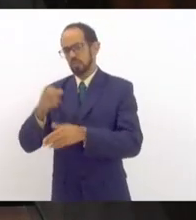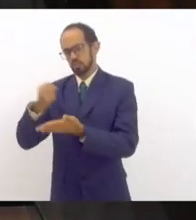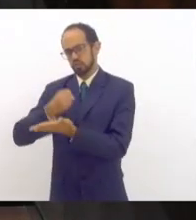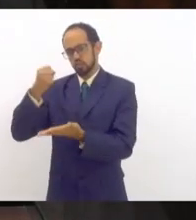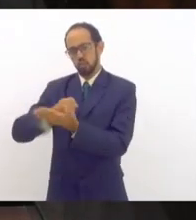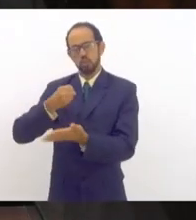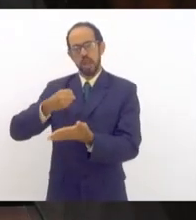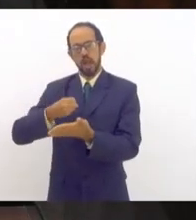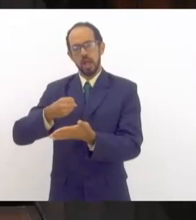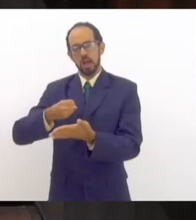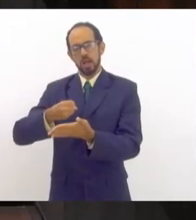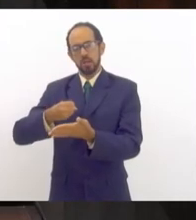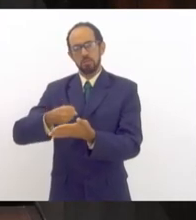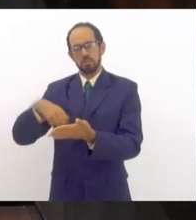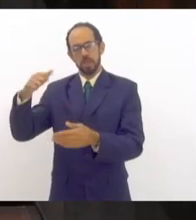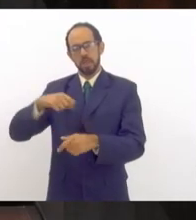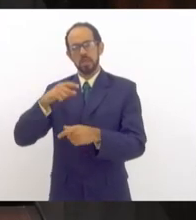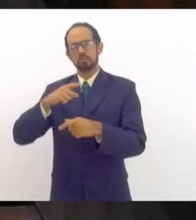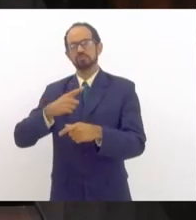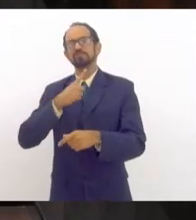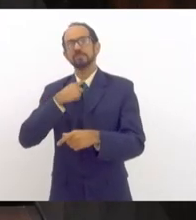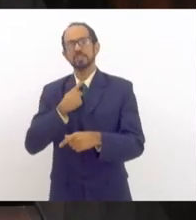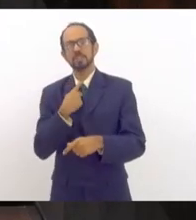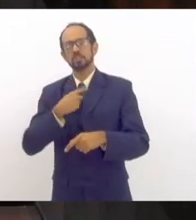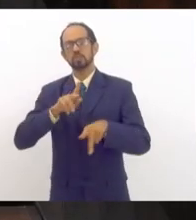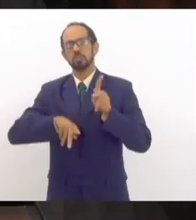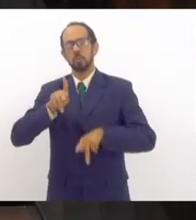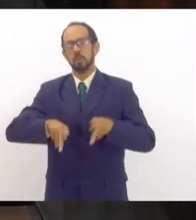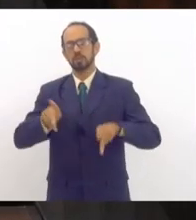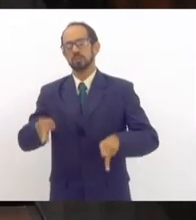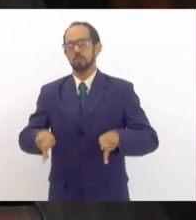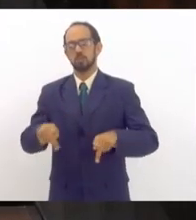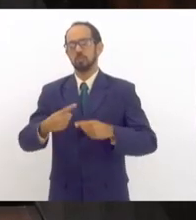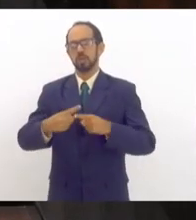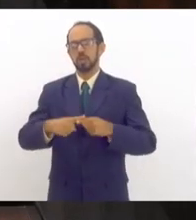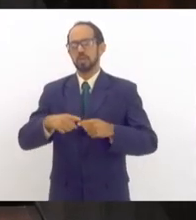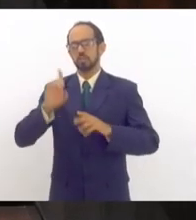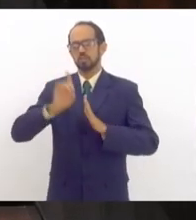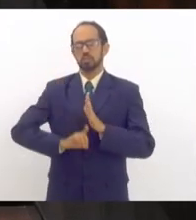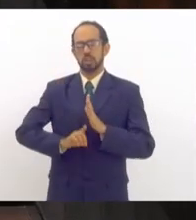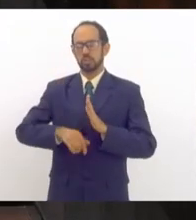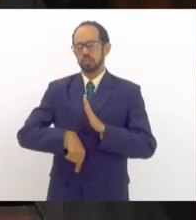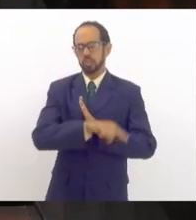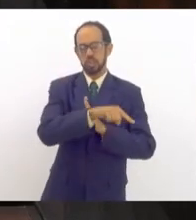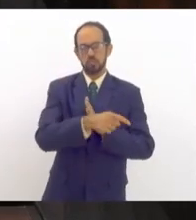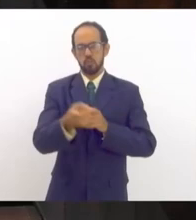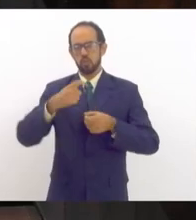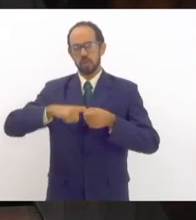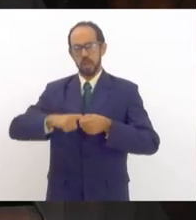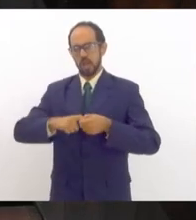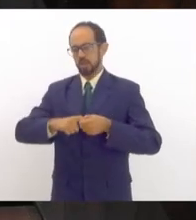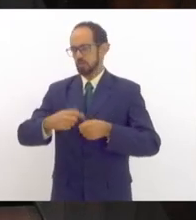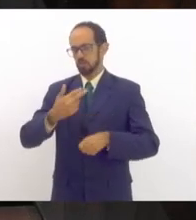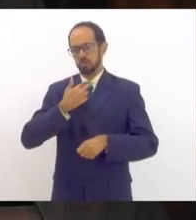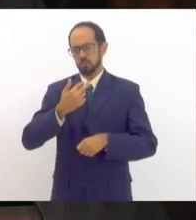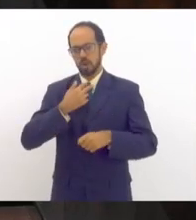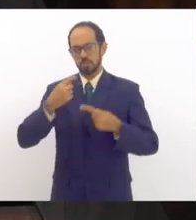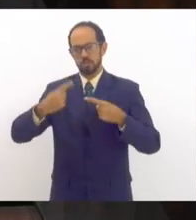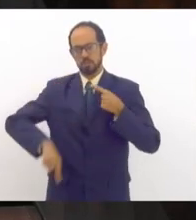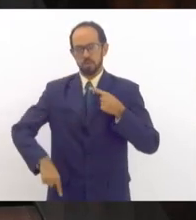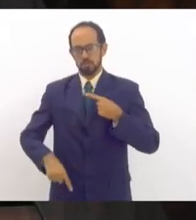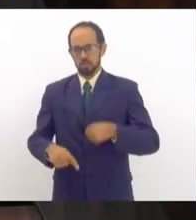né pelo Anseio da população que esse direito de vida é a população da Costa Verde Mangaratiba de Itaguaí ela não pode ser